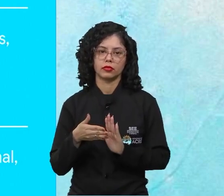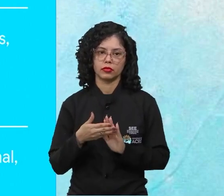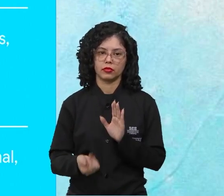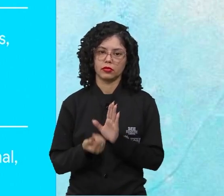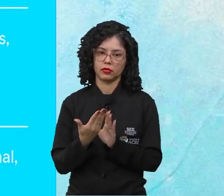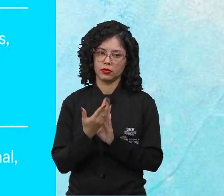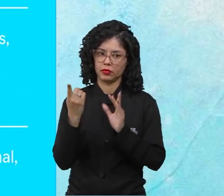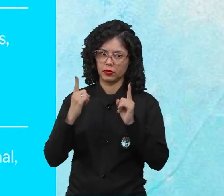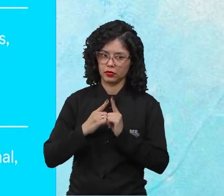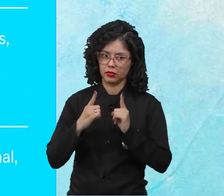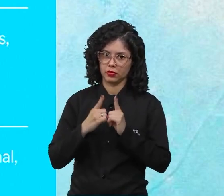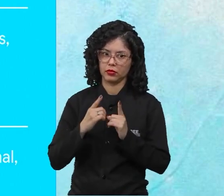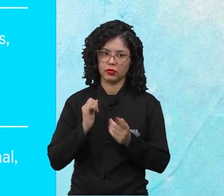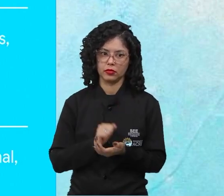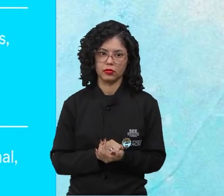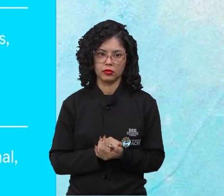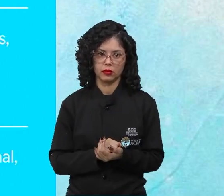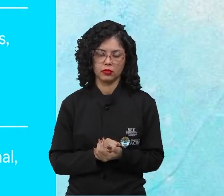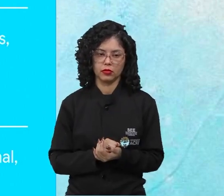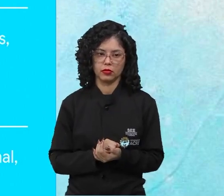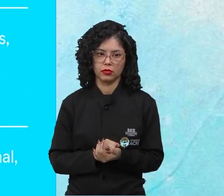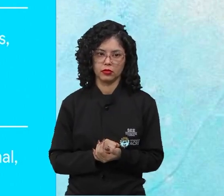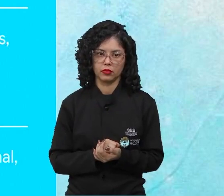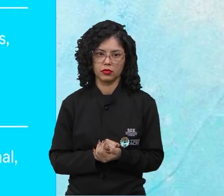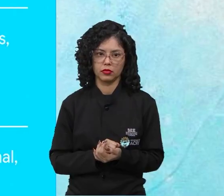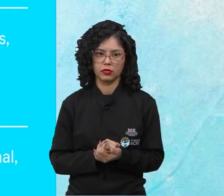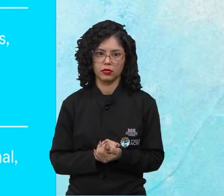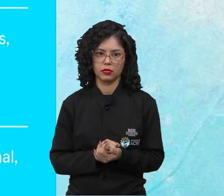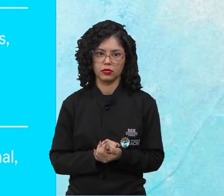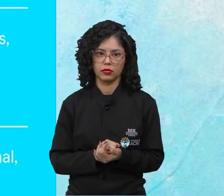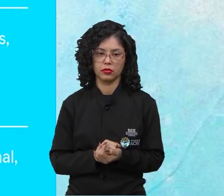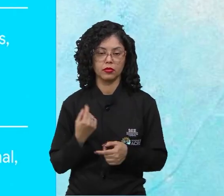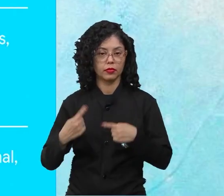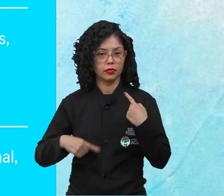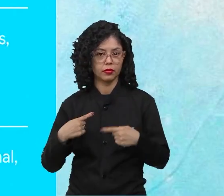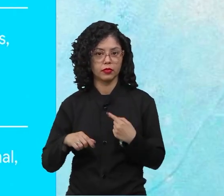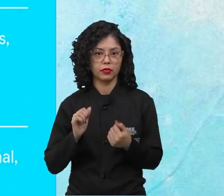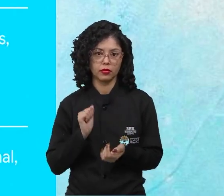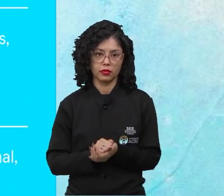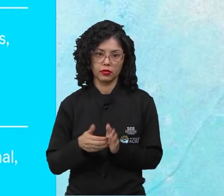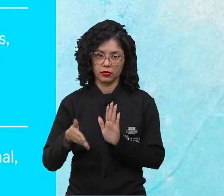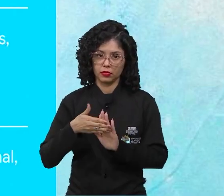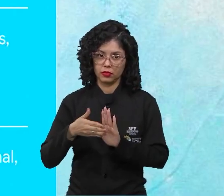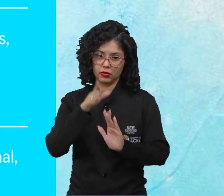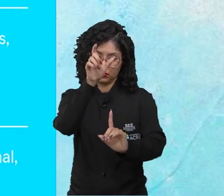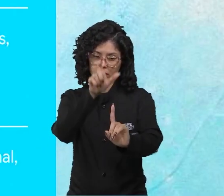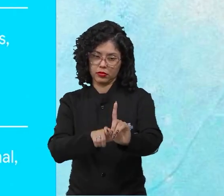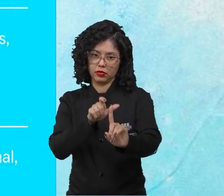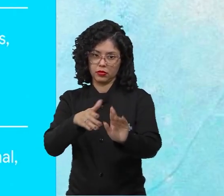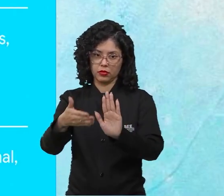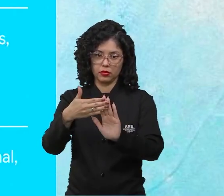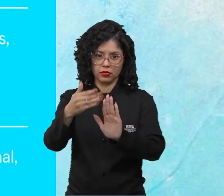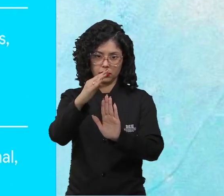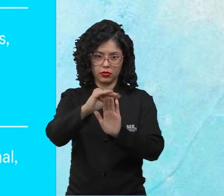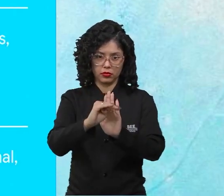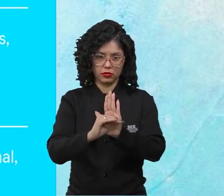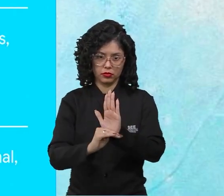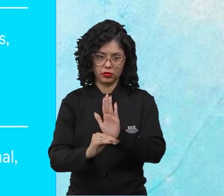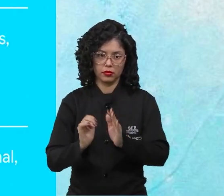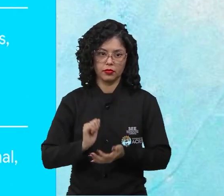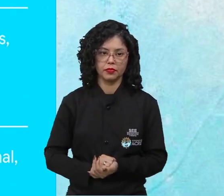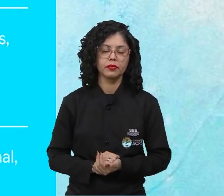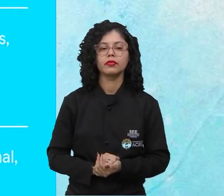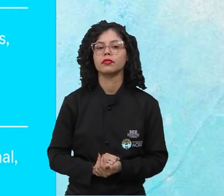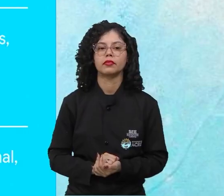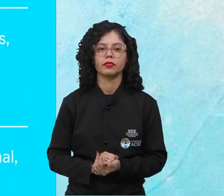a promoção de produtos ou serviços. No caso, a publicidade política vem promover candidatos e propostas.